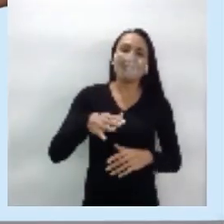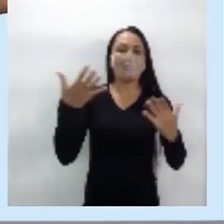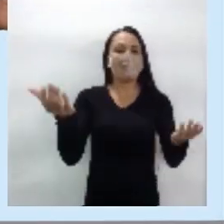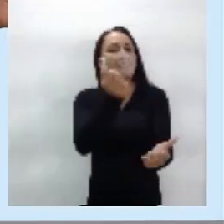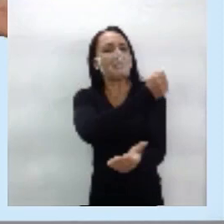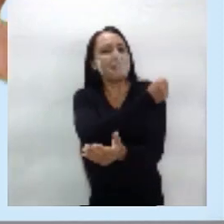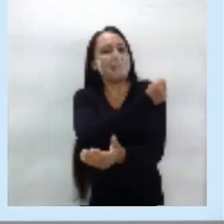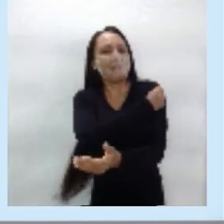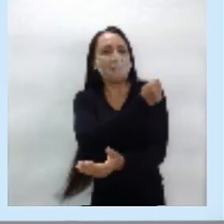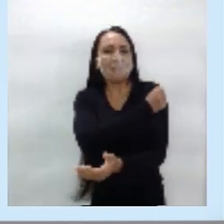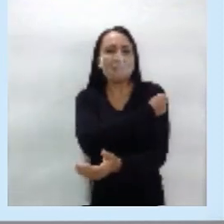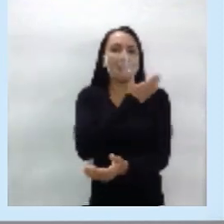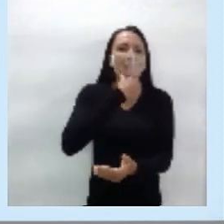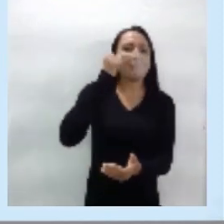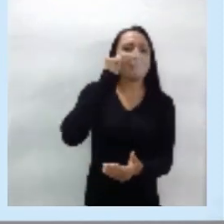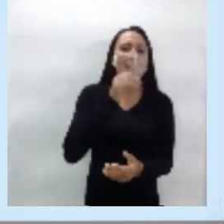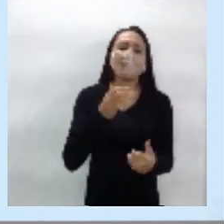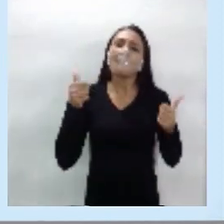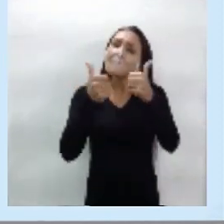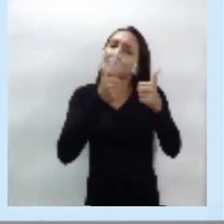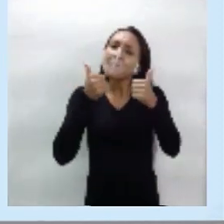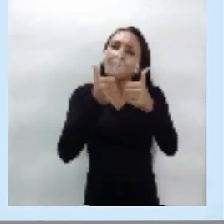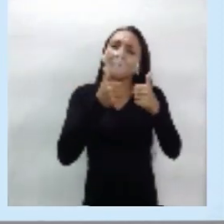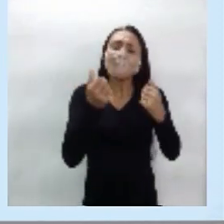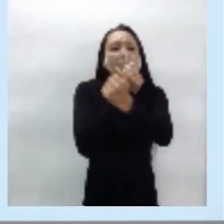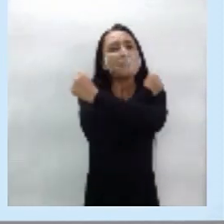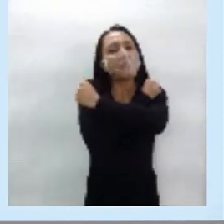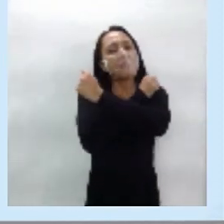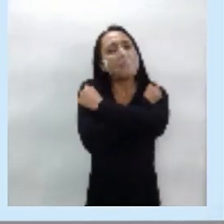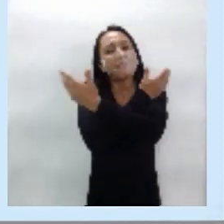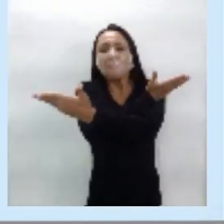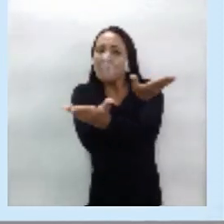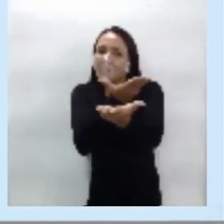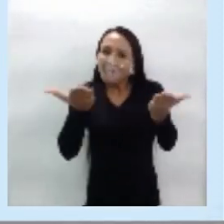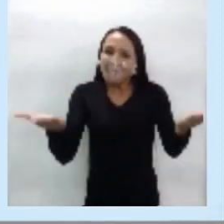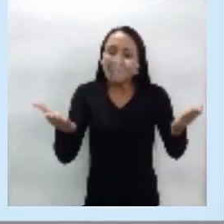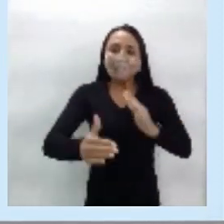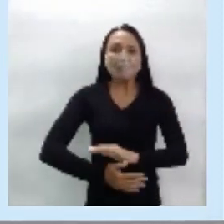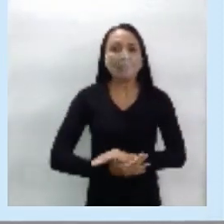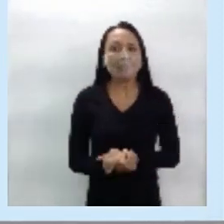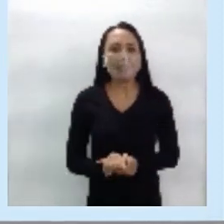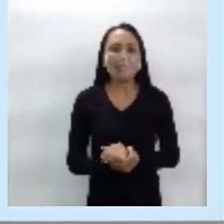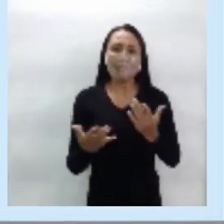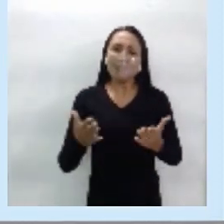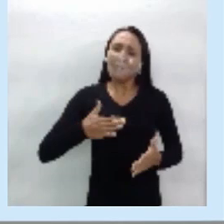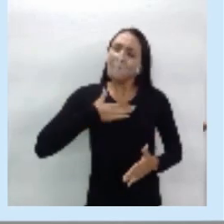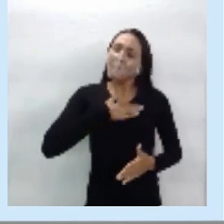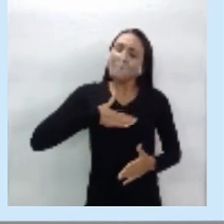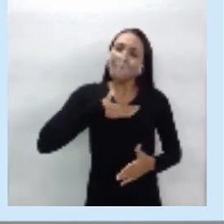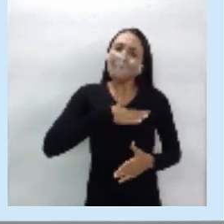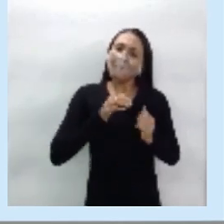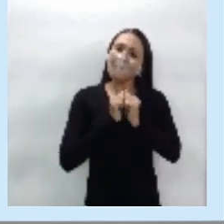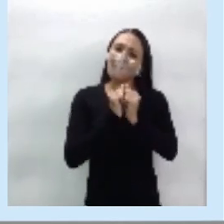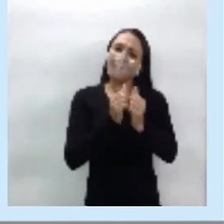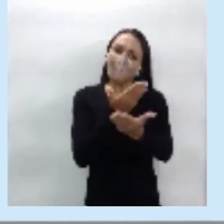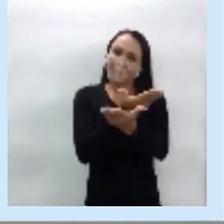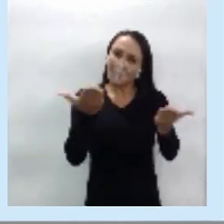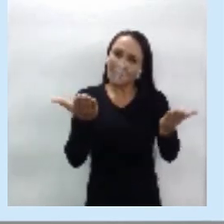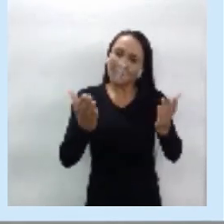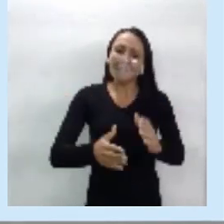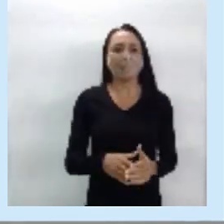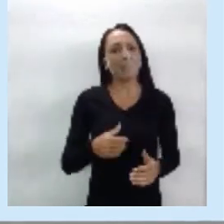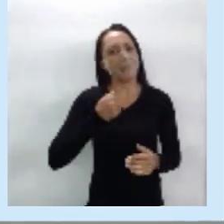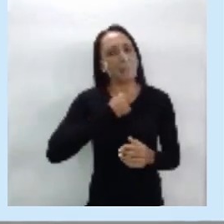Salve, salve, meus queridos alunos! Tudo bom com vocês? Sinta-se aqui abraçado por mim e é um prazer estar